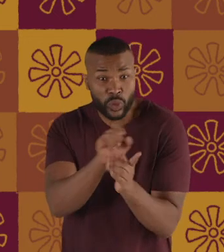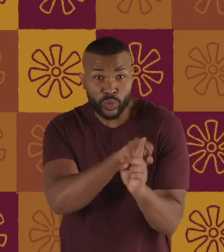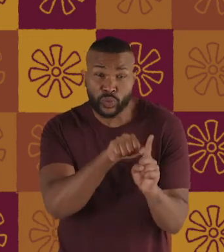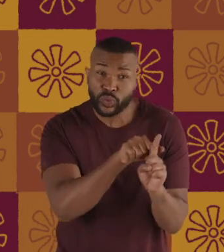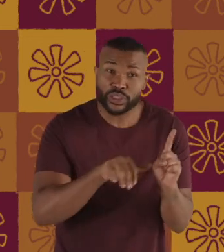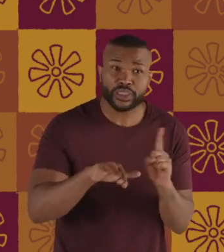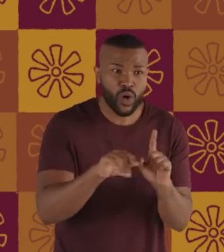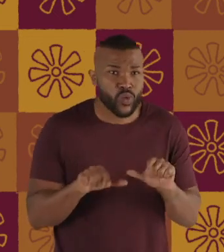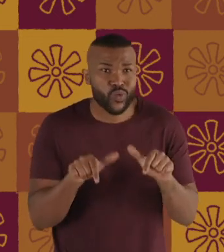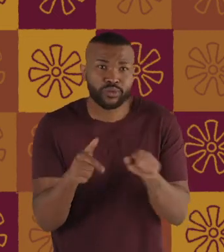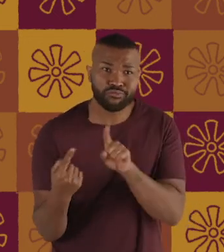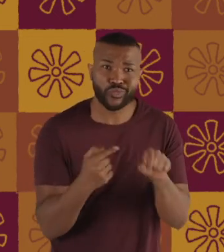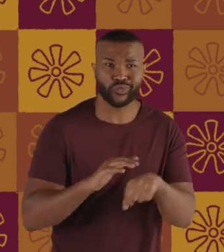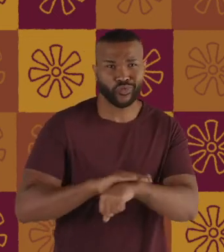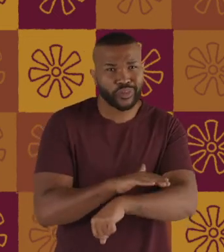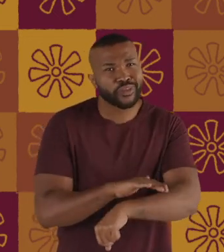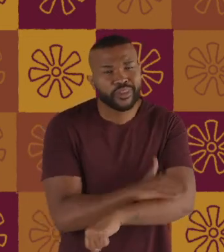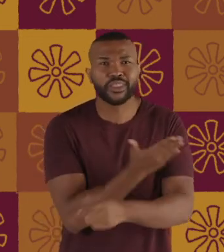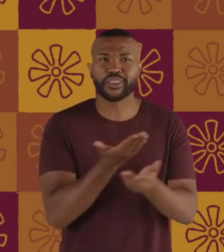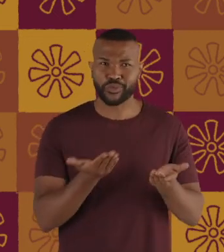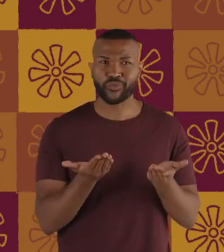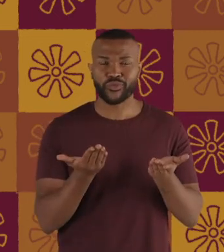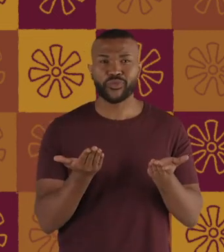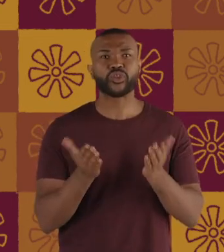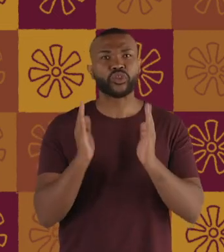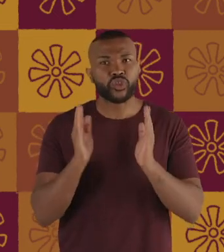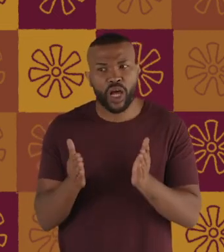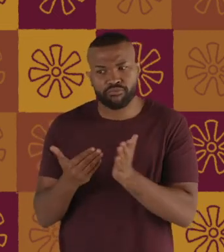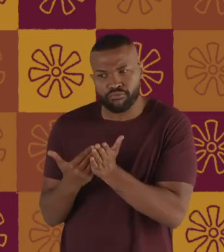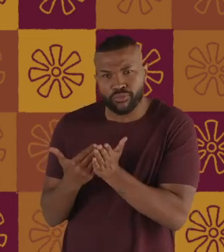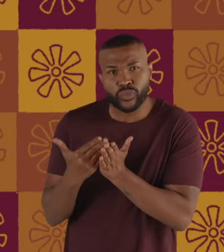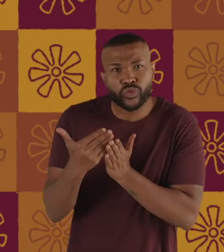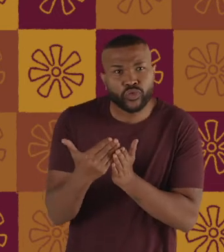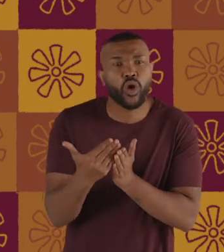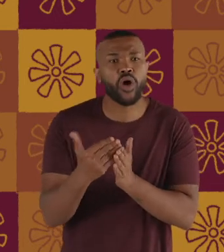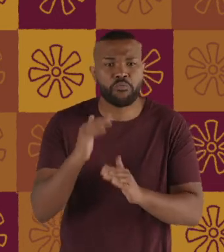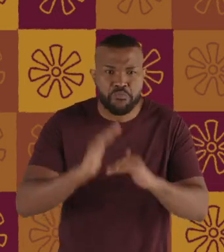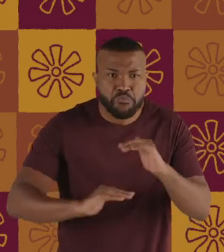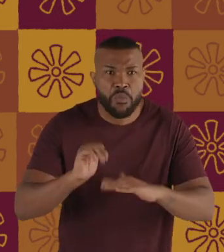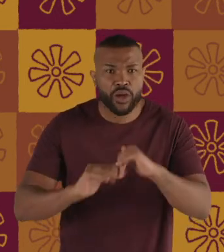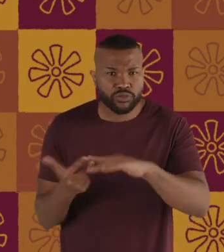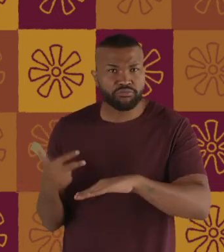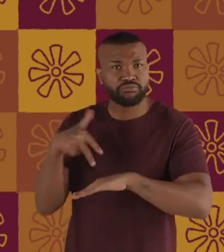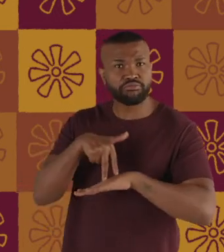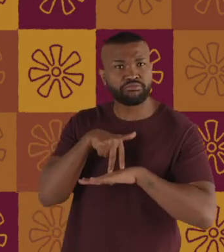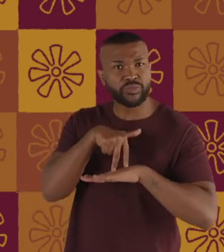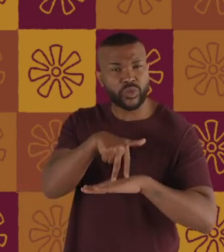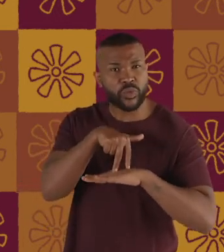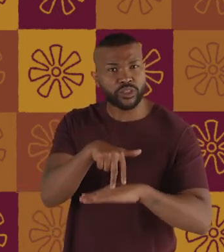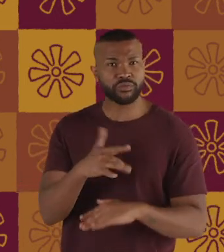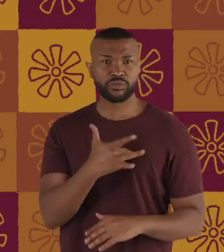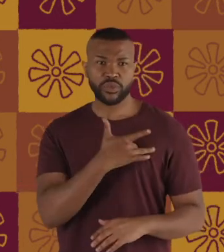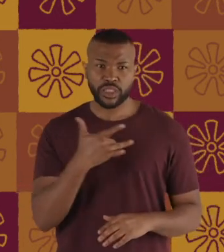da sociedade civil para a luta contra o racismo. E veio a era das ações